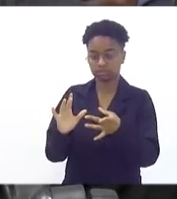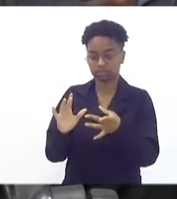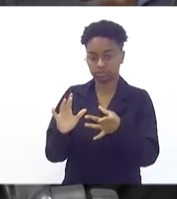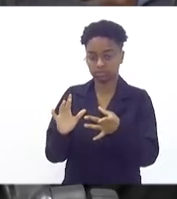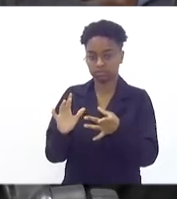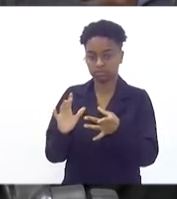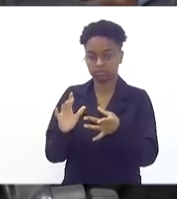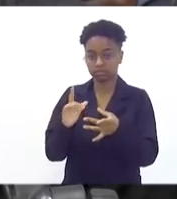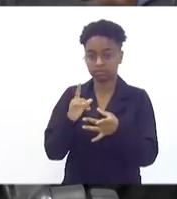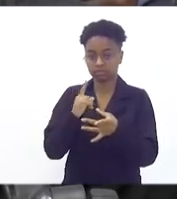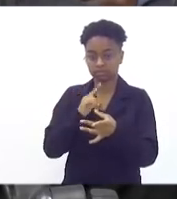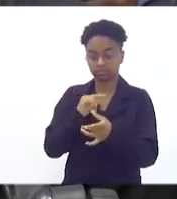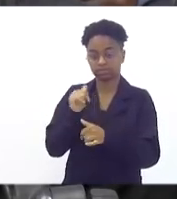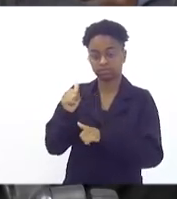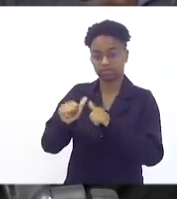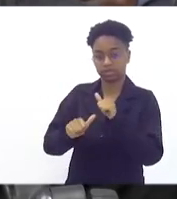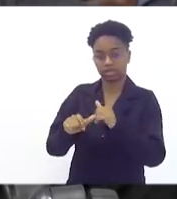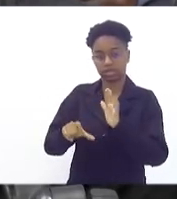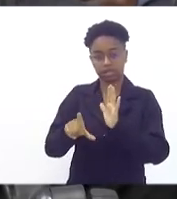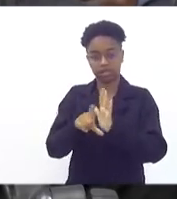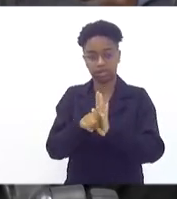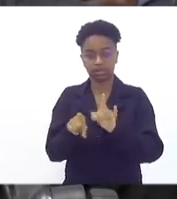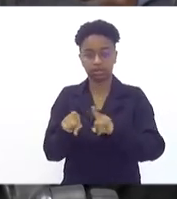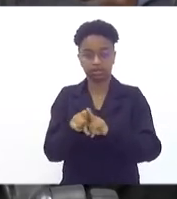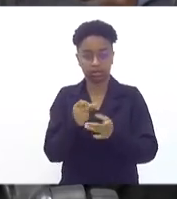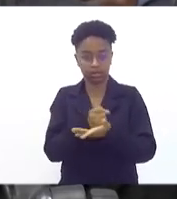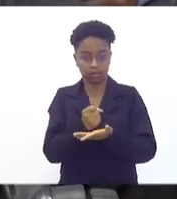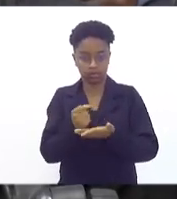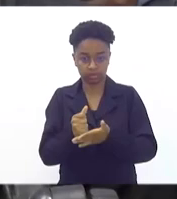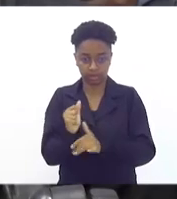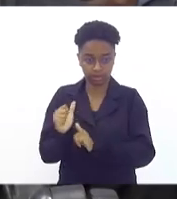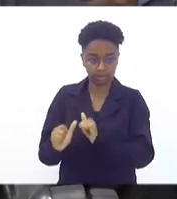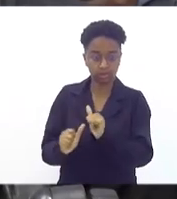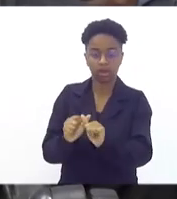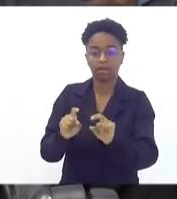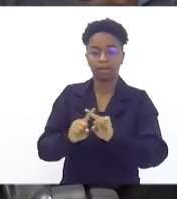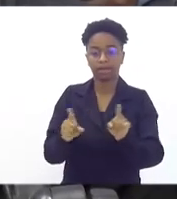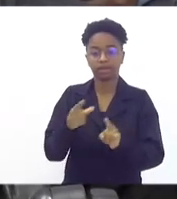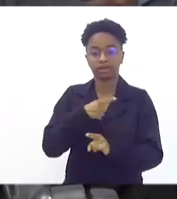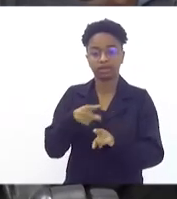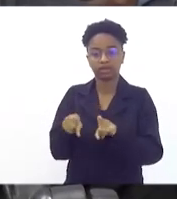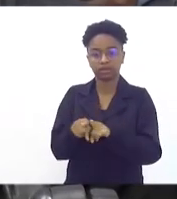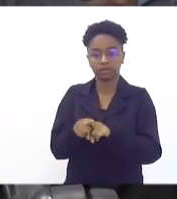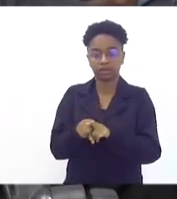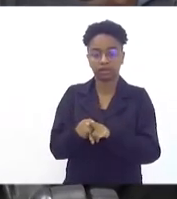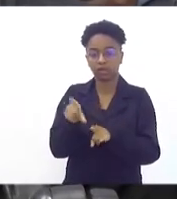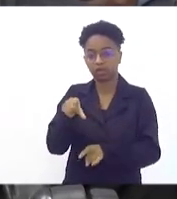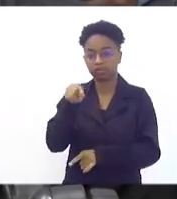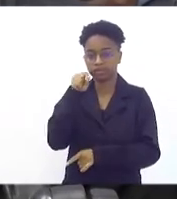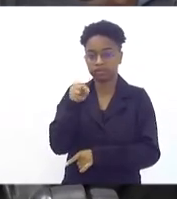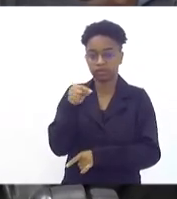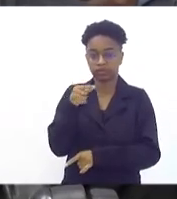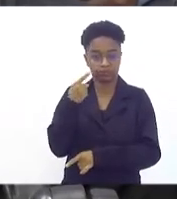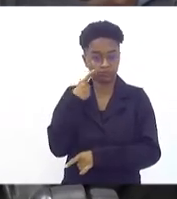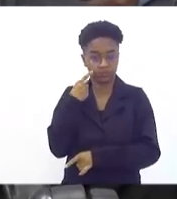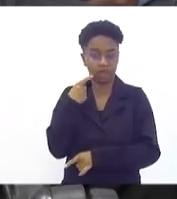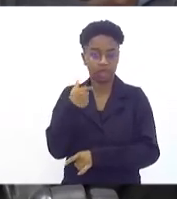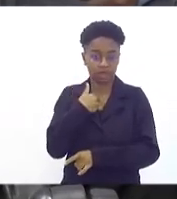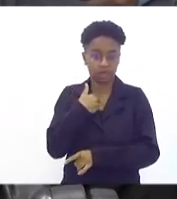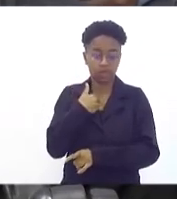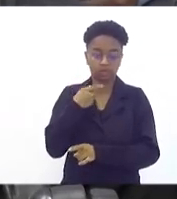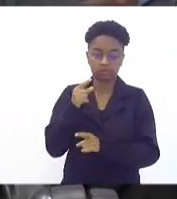tem a previsão legal e a previsão contratual da Renovação mas também tem a opção de chegar e falar eu vou para um processo